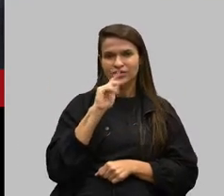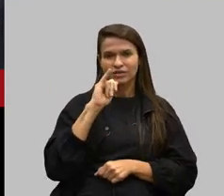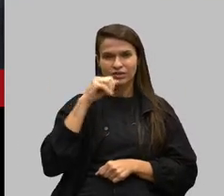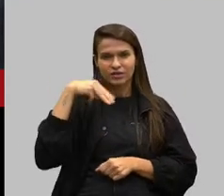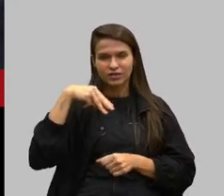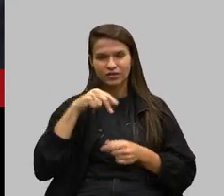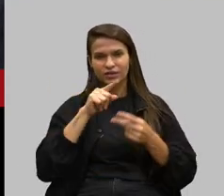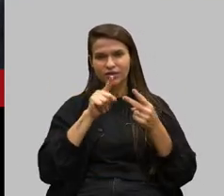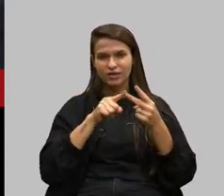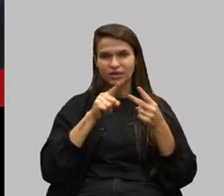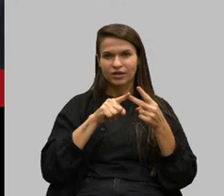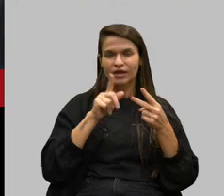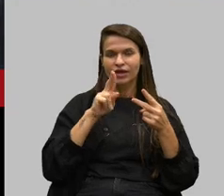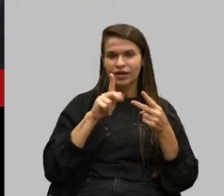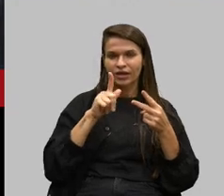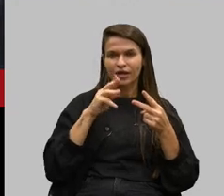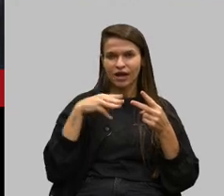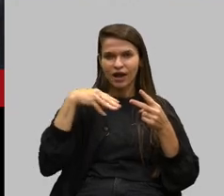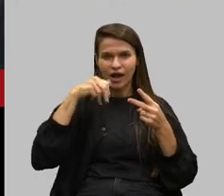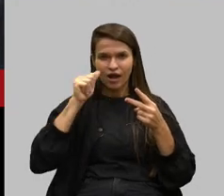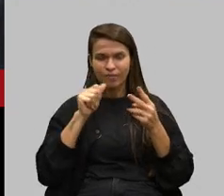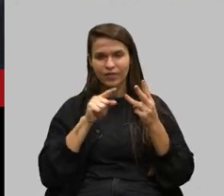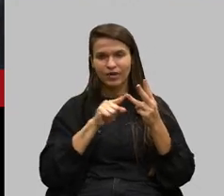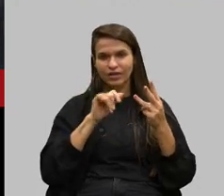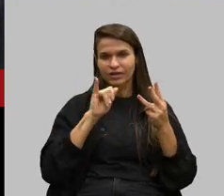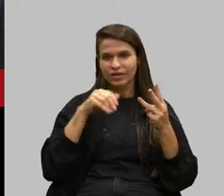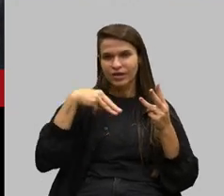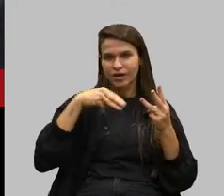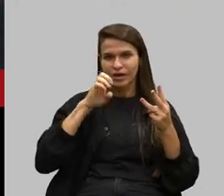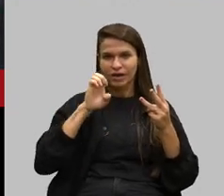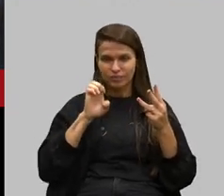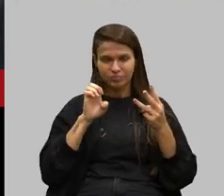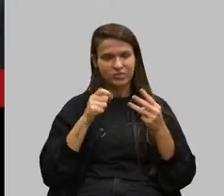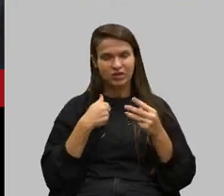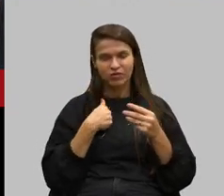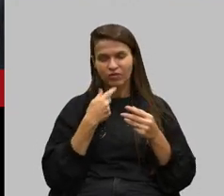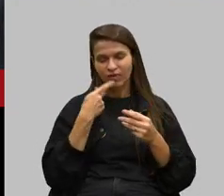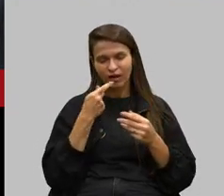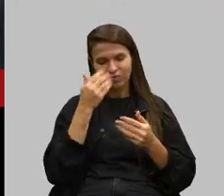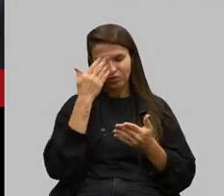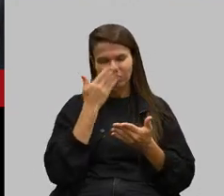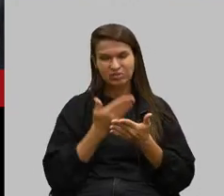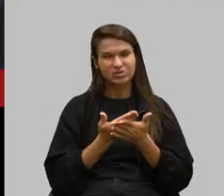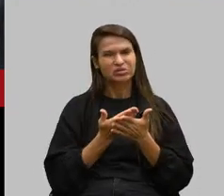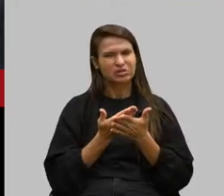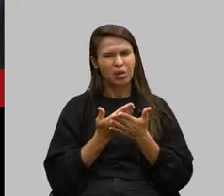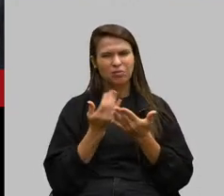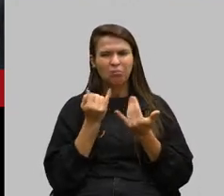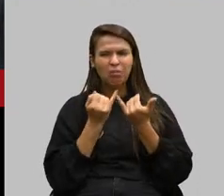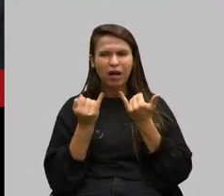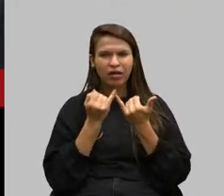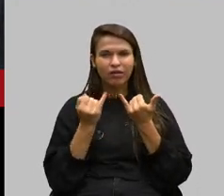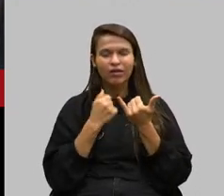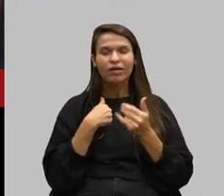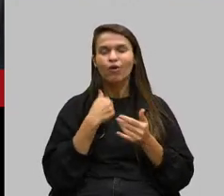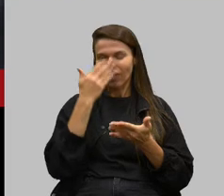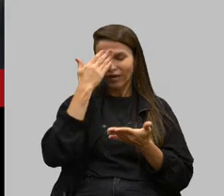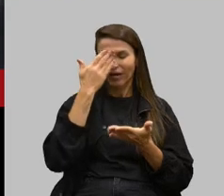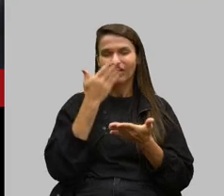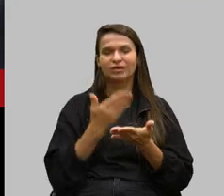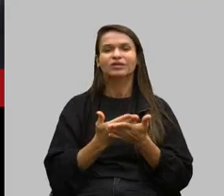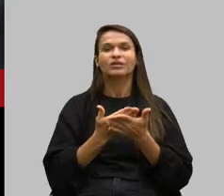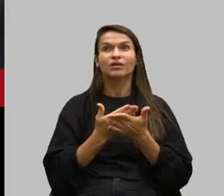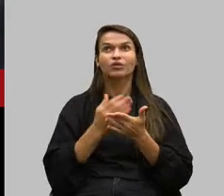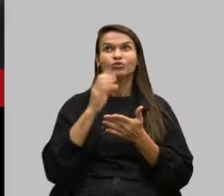atrofia muscular espinhal e eu falo não acredito em Coincidência né Eu acredito na ação de